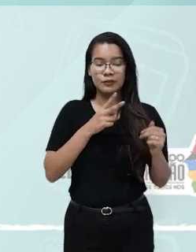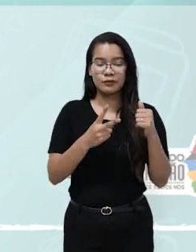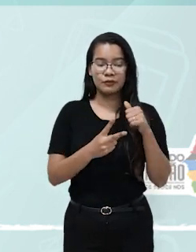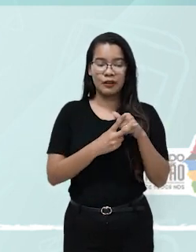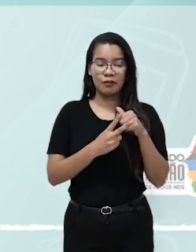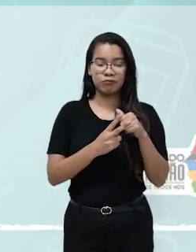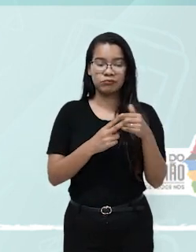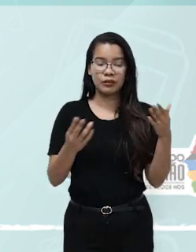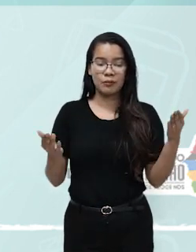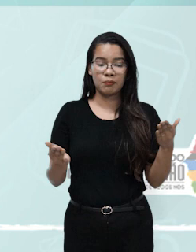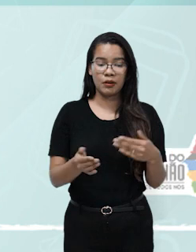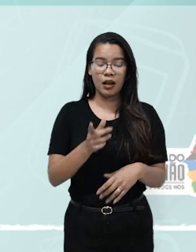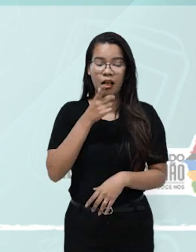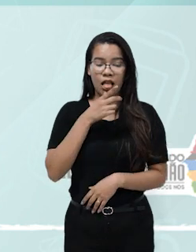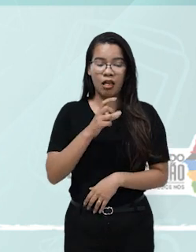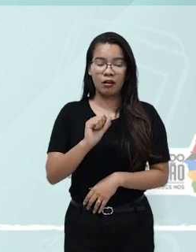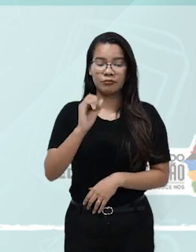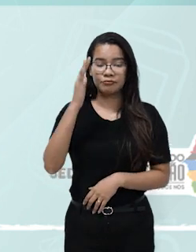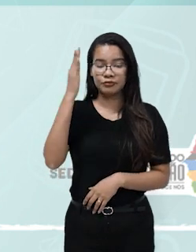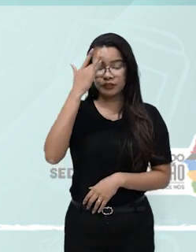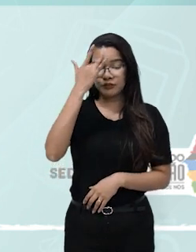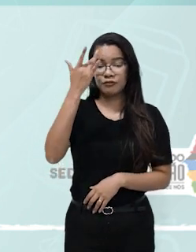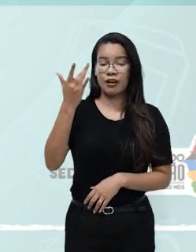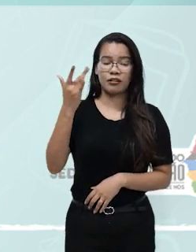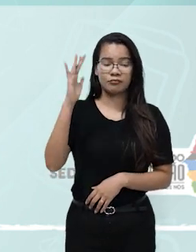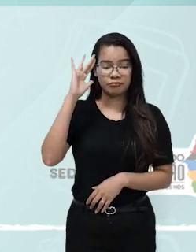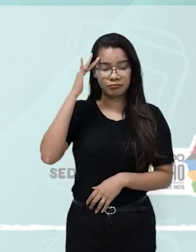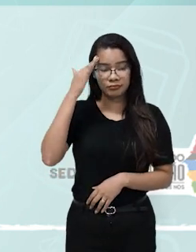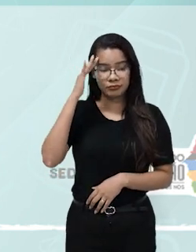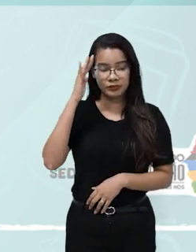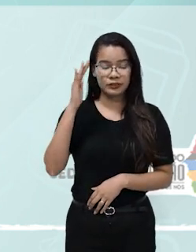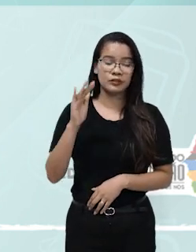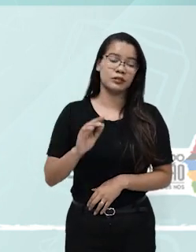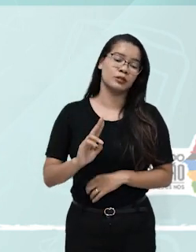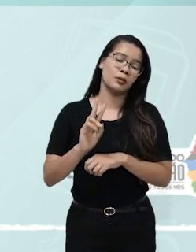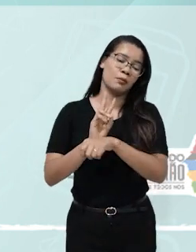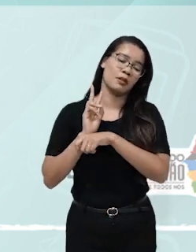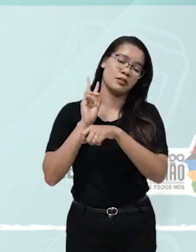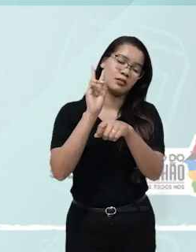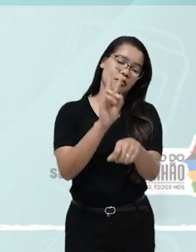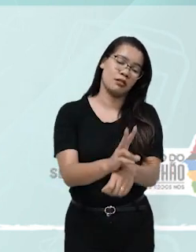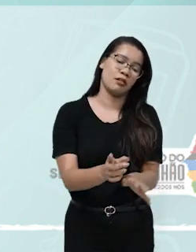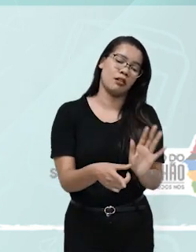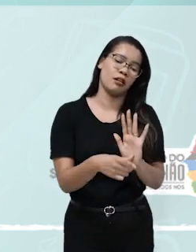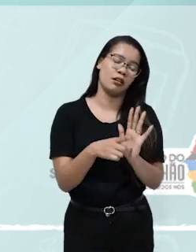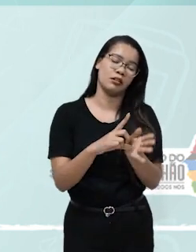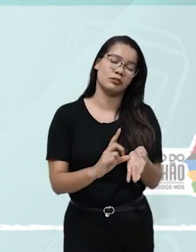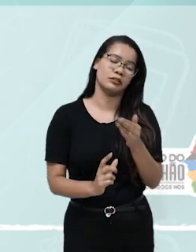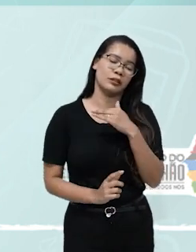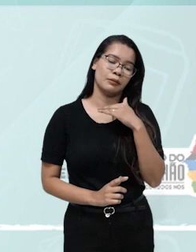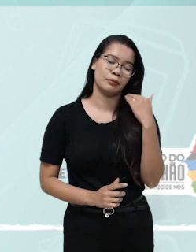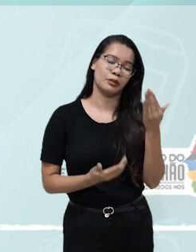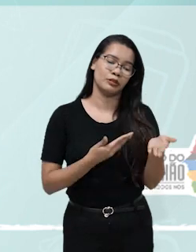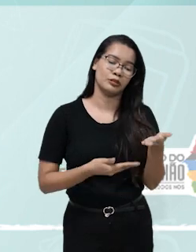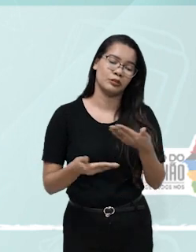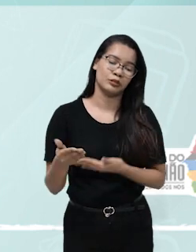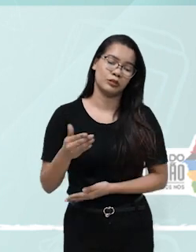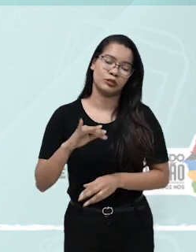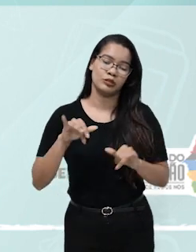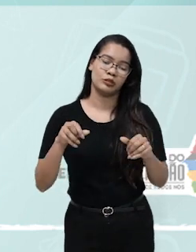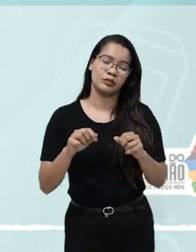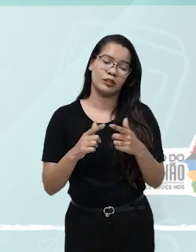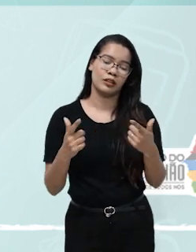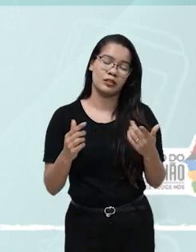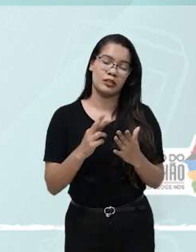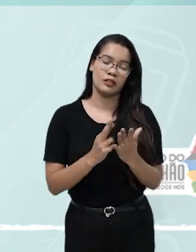presente, linguagem de fácil compreensão, tratou de um paciente às vésperas da morte, circula em jornais, revistas e livros. Esse tipo de